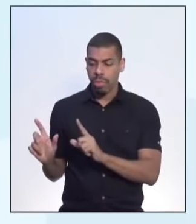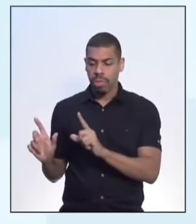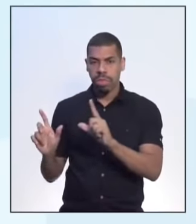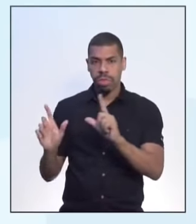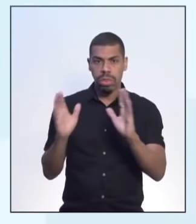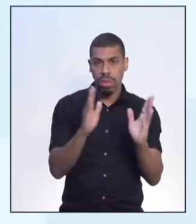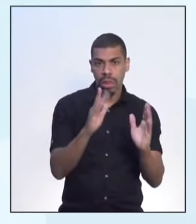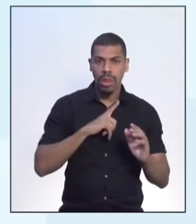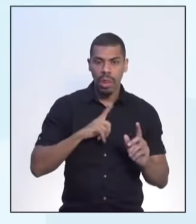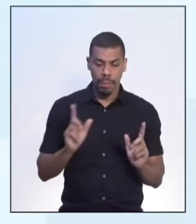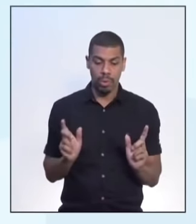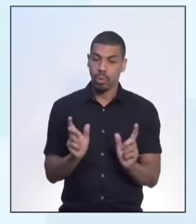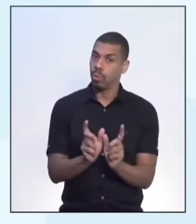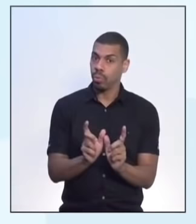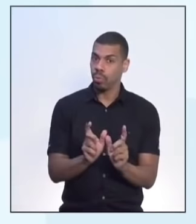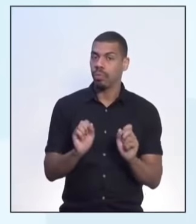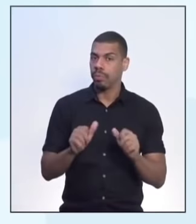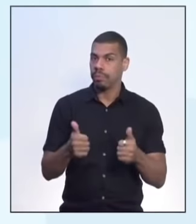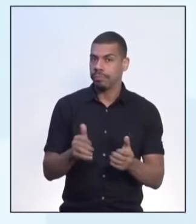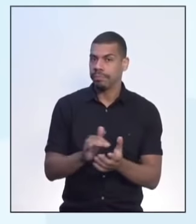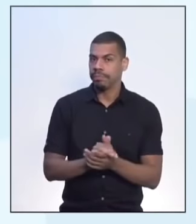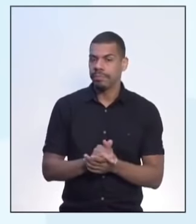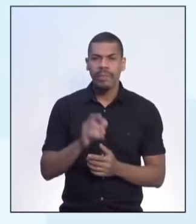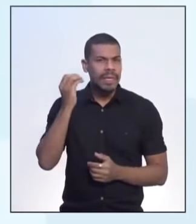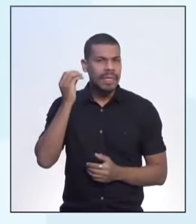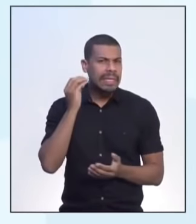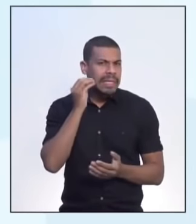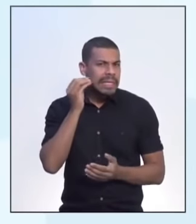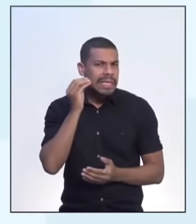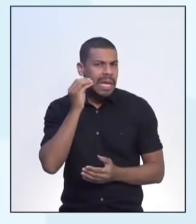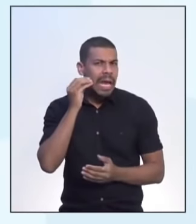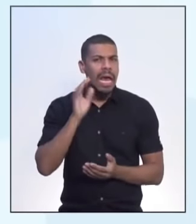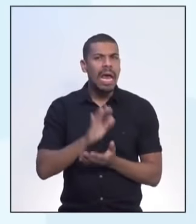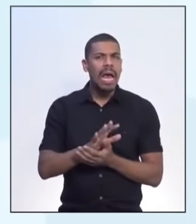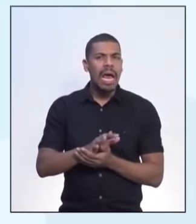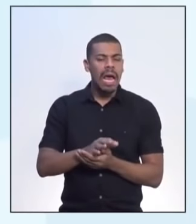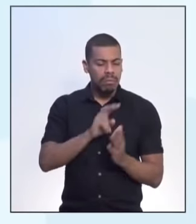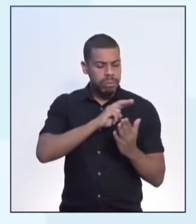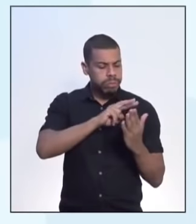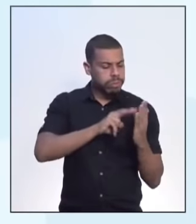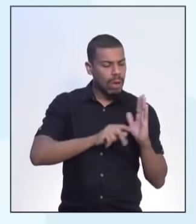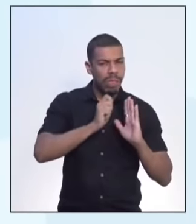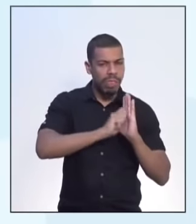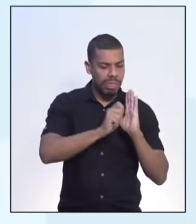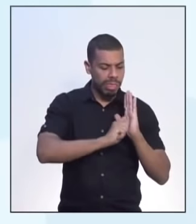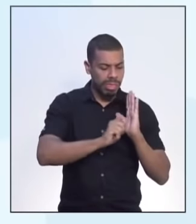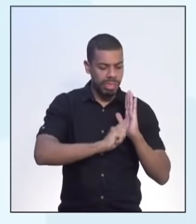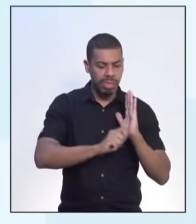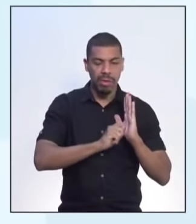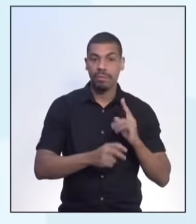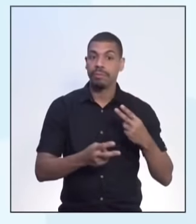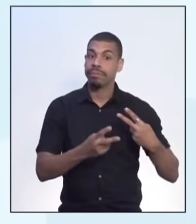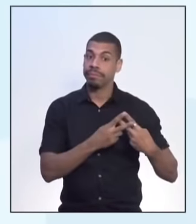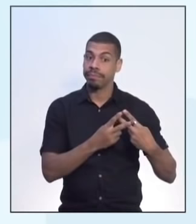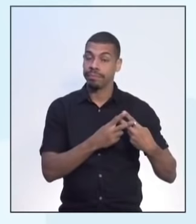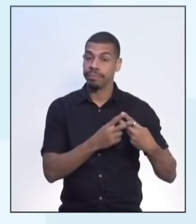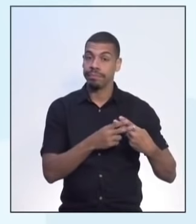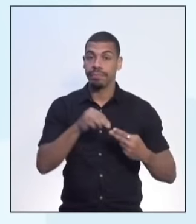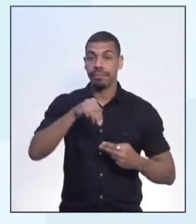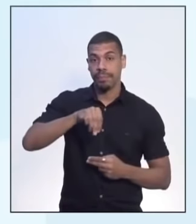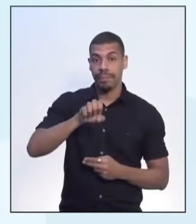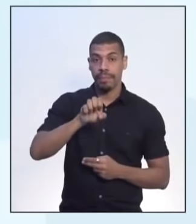que teve mais curtinha, tá, gente? E aí você tenta gravar um podcast, fazer um texto, e aí você vai publicar a hashtag meu podcast